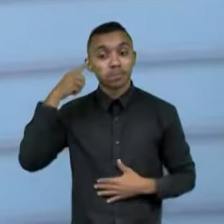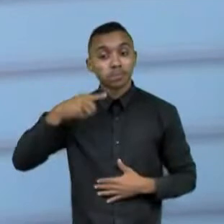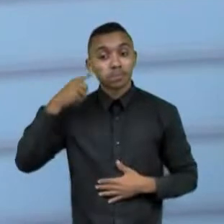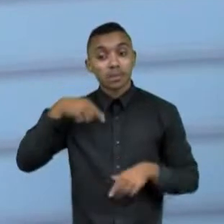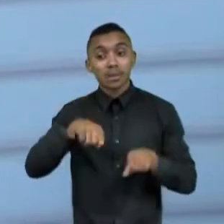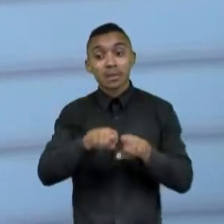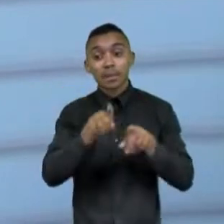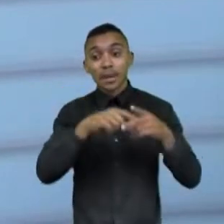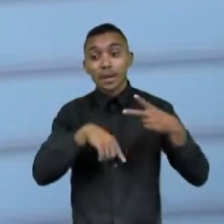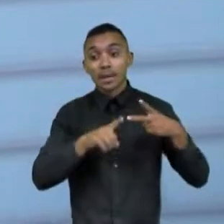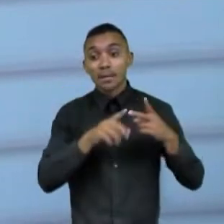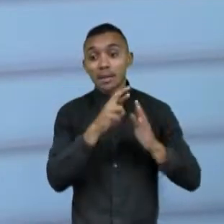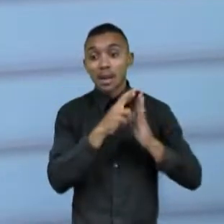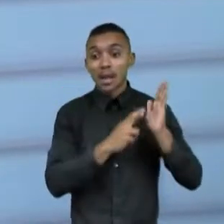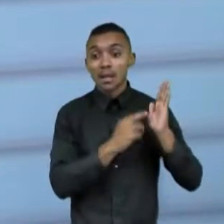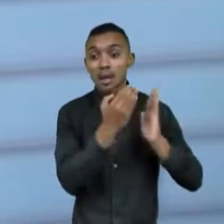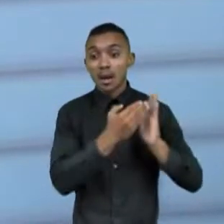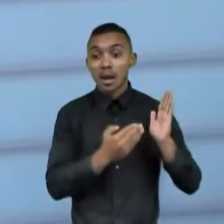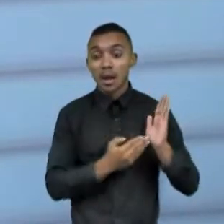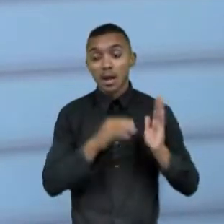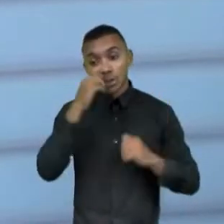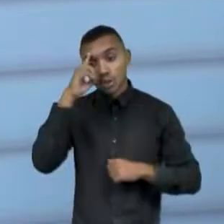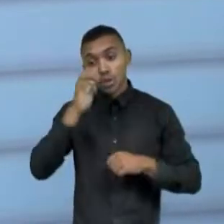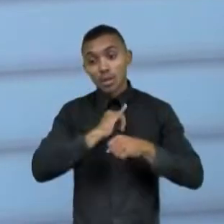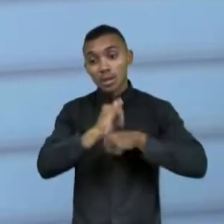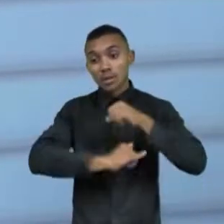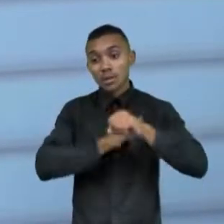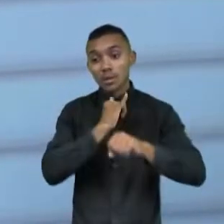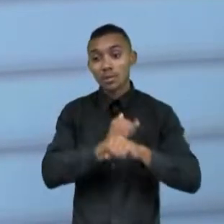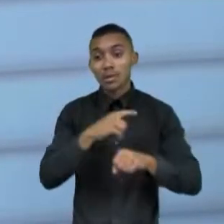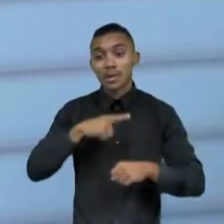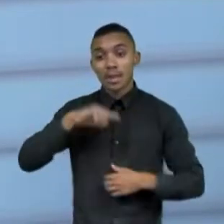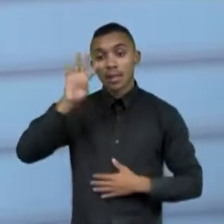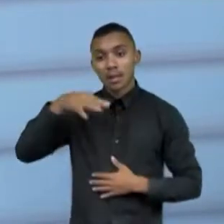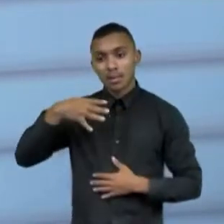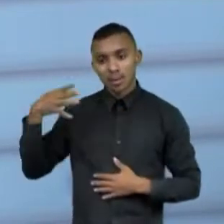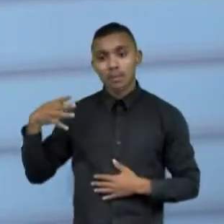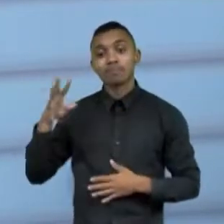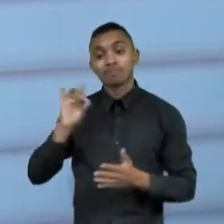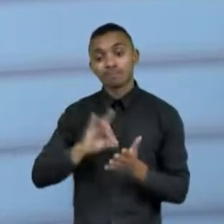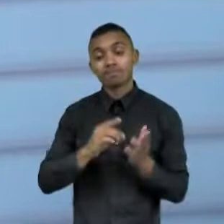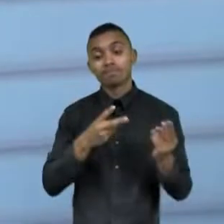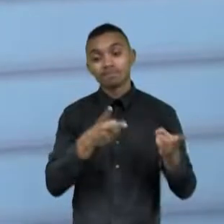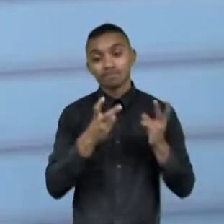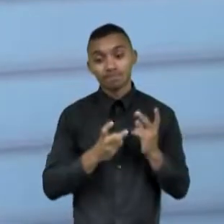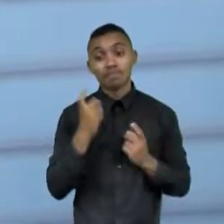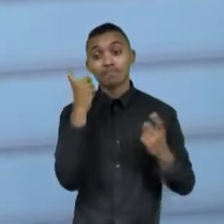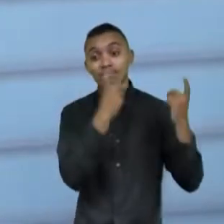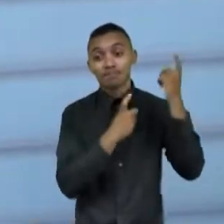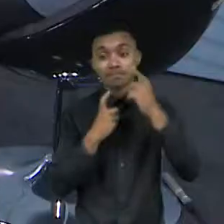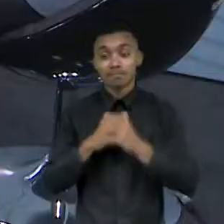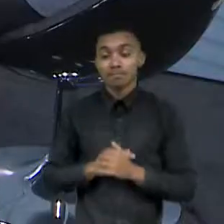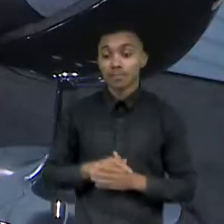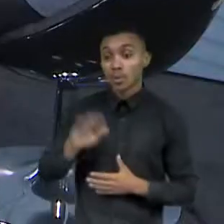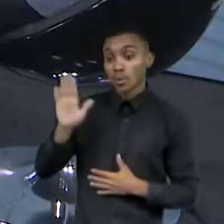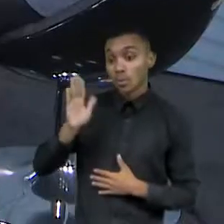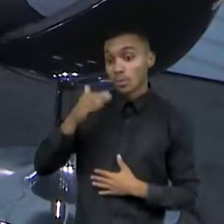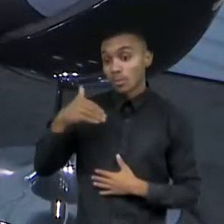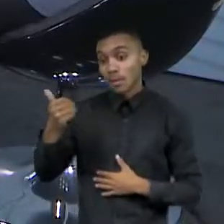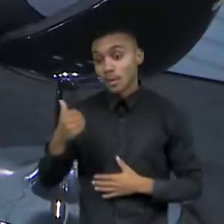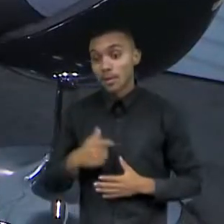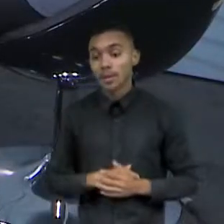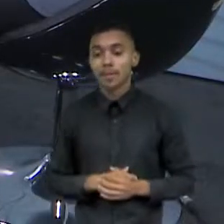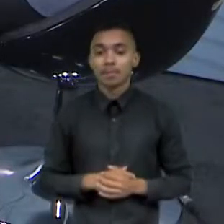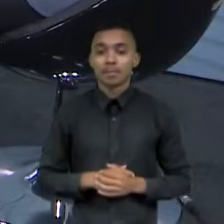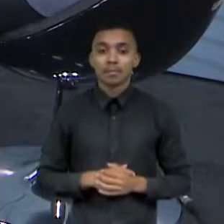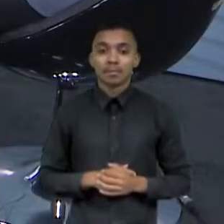relatório, esse informe da Anistia Internacional, que traz, né, esses dados preocupantes, né? Preocupantes, alarmantes. É. Tudo bom, Maria de Lourdes? Tudo bem, Renato. Você sabe,